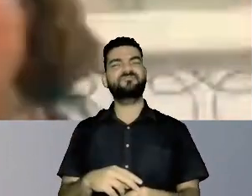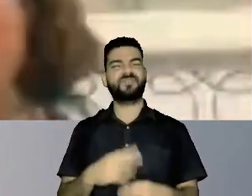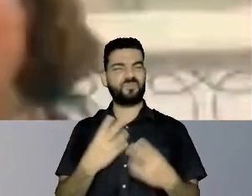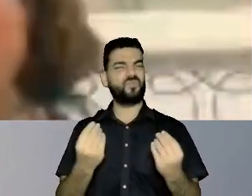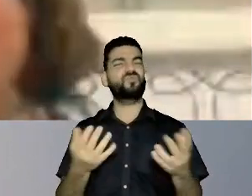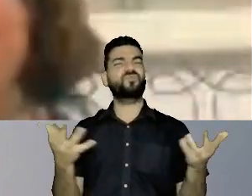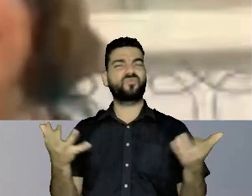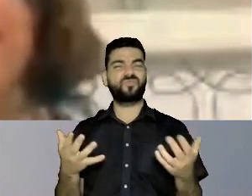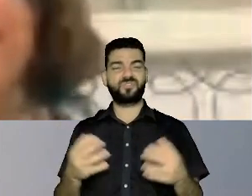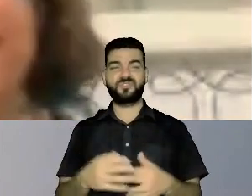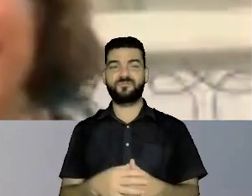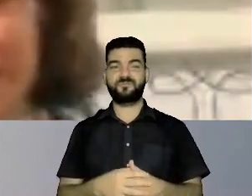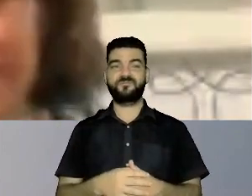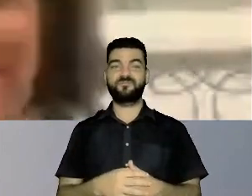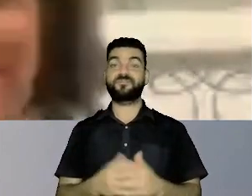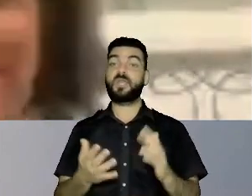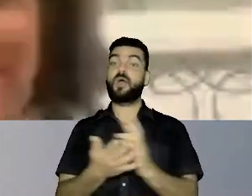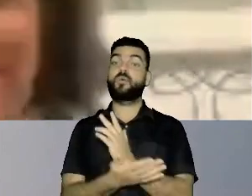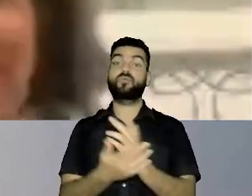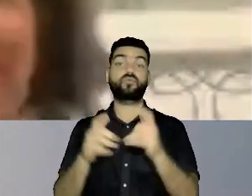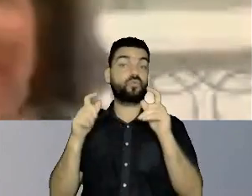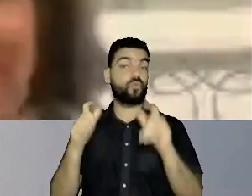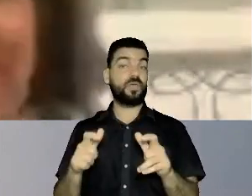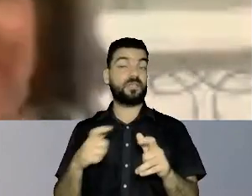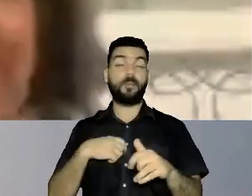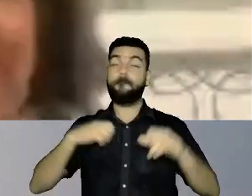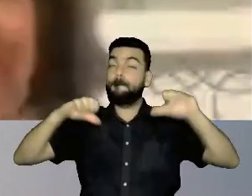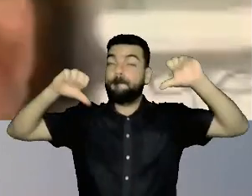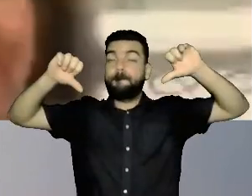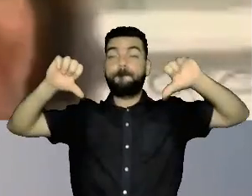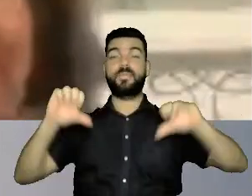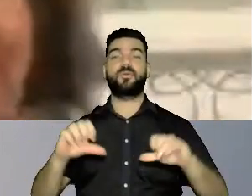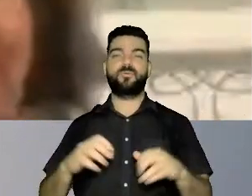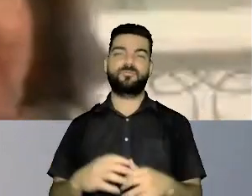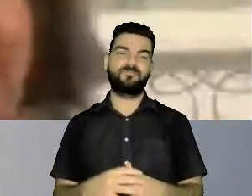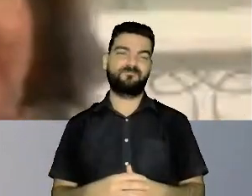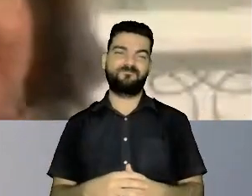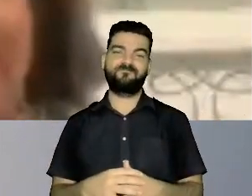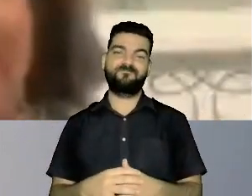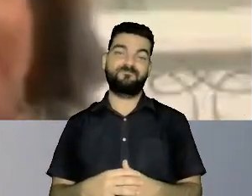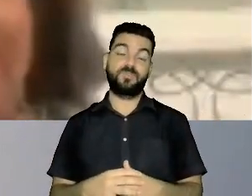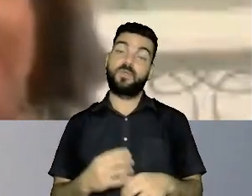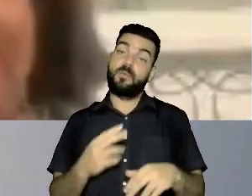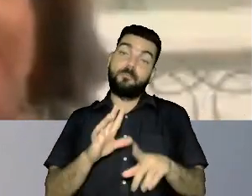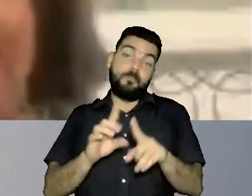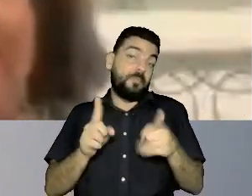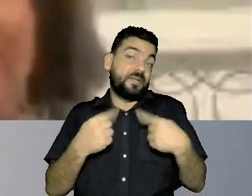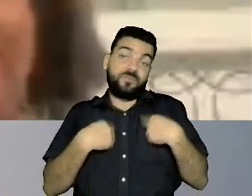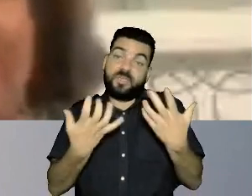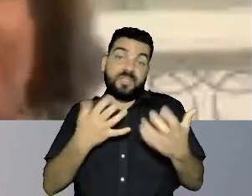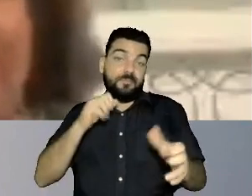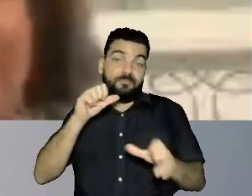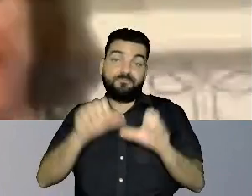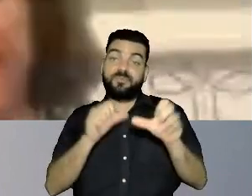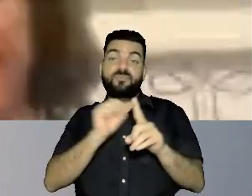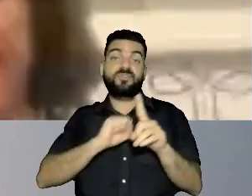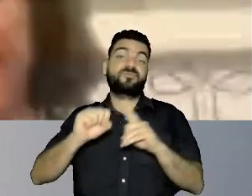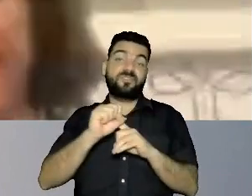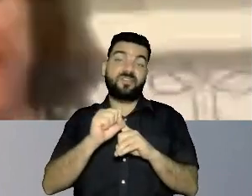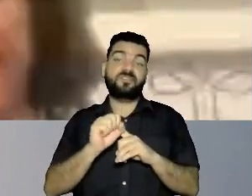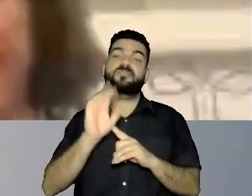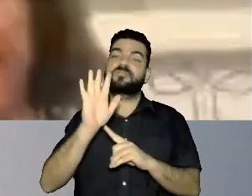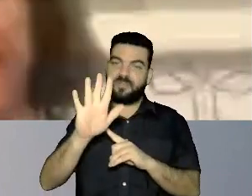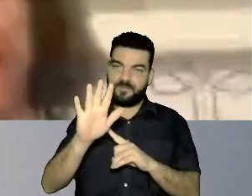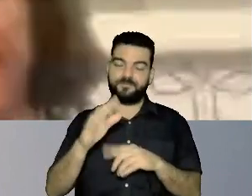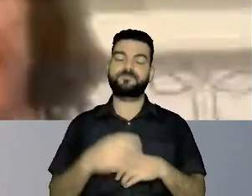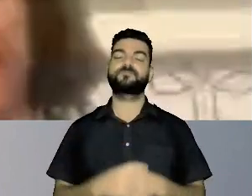que gera violência, né? A gente vê isso nos nossos dias ainda muito presente, e em alguns lugares isso se agravando quando deveria,